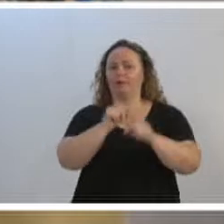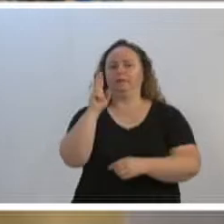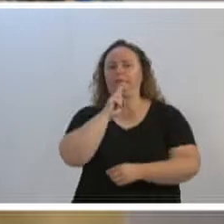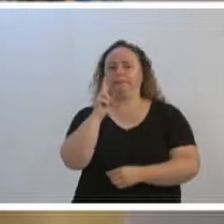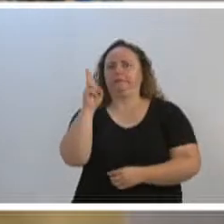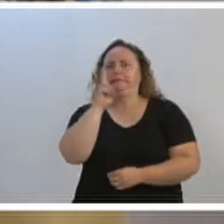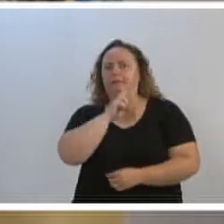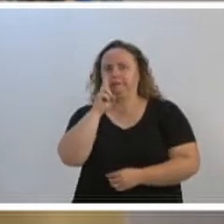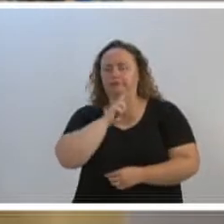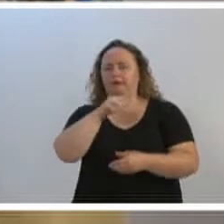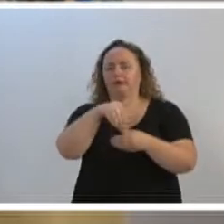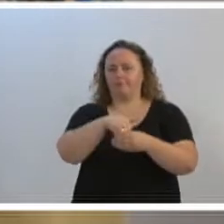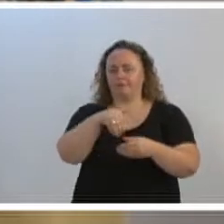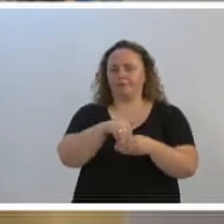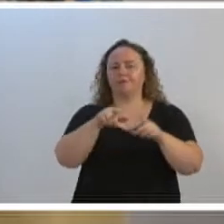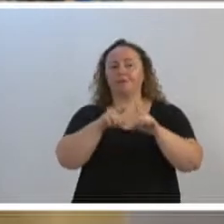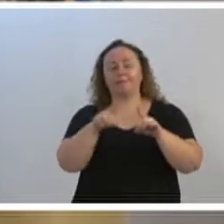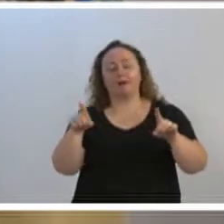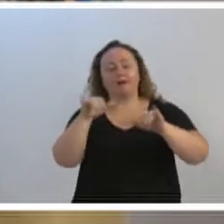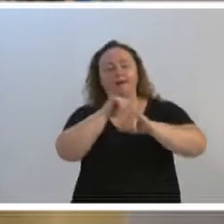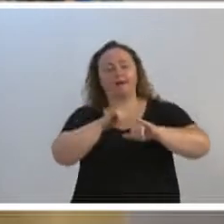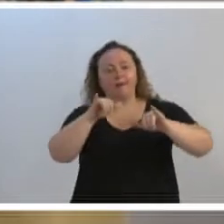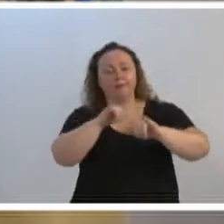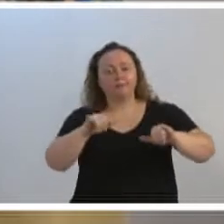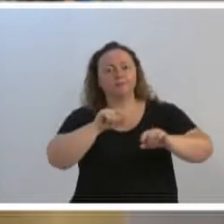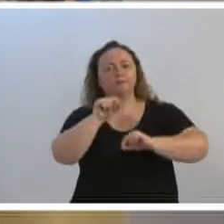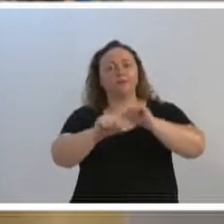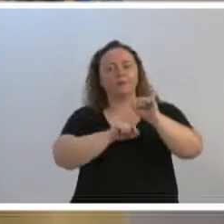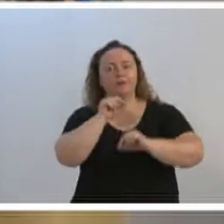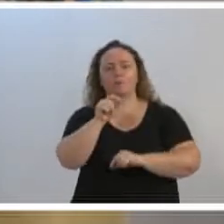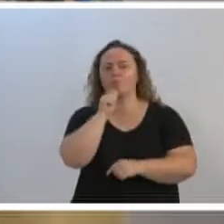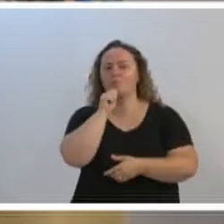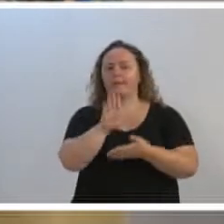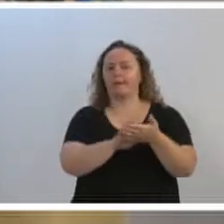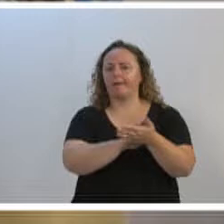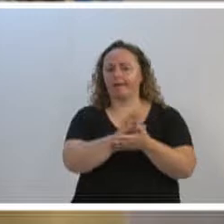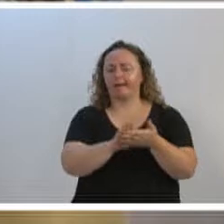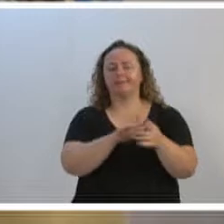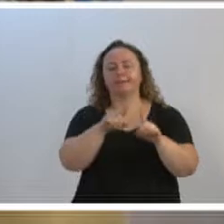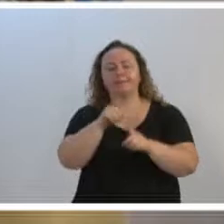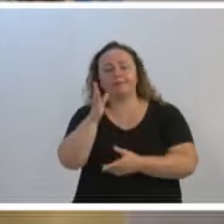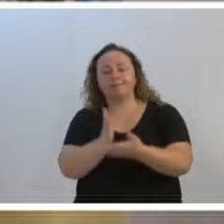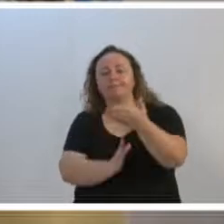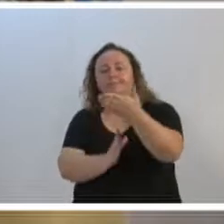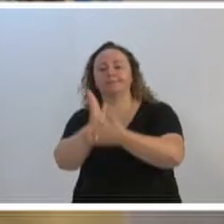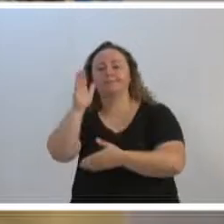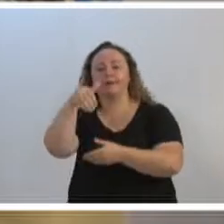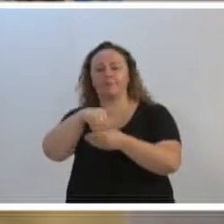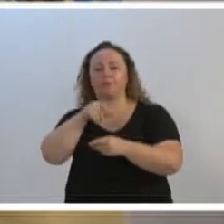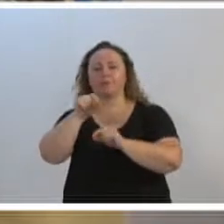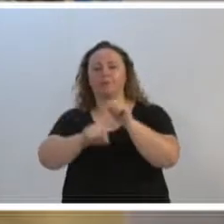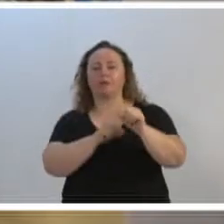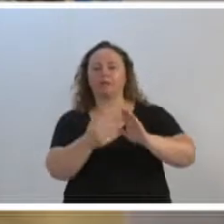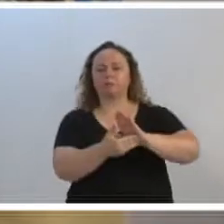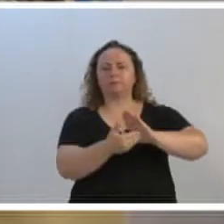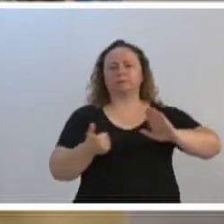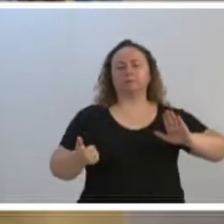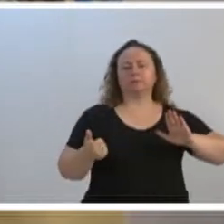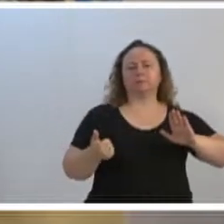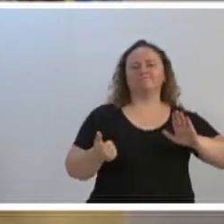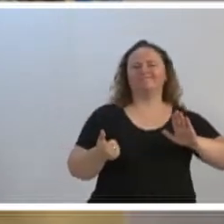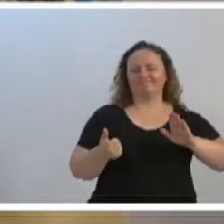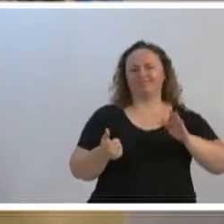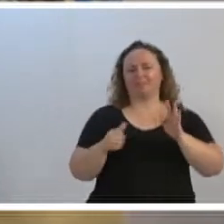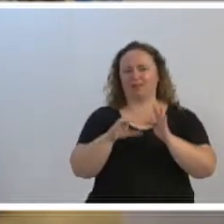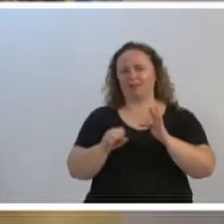urgentíssimo, embora tenham dito na semana passada que não iriam colocarem e foi aprovado a retirada de direitos do FGTS dos